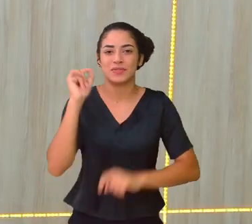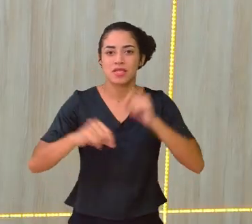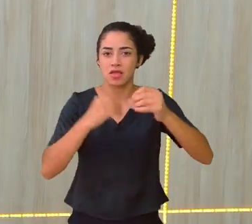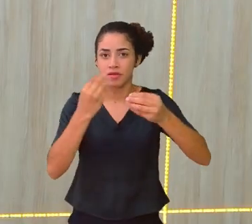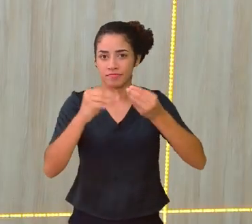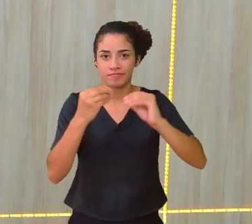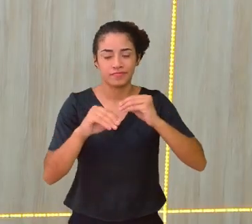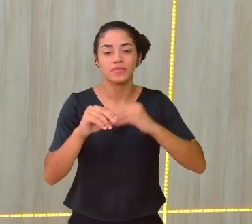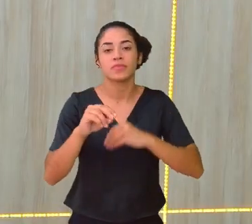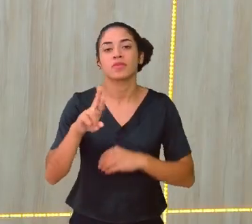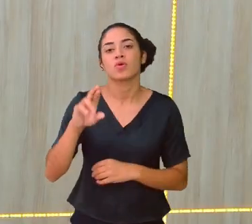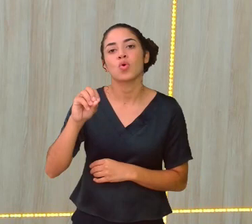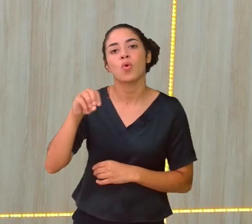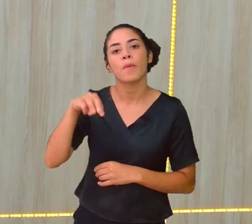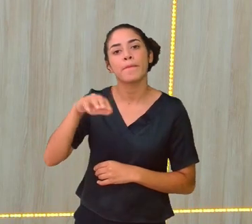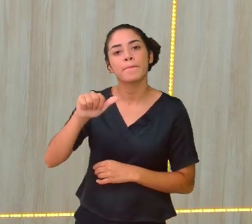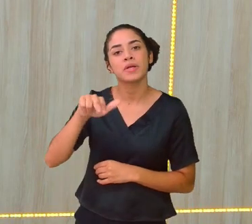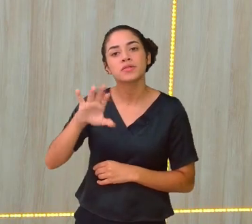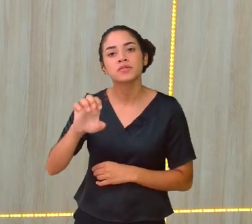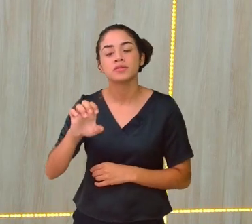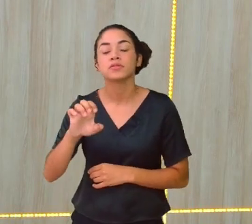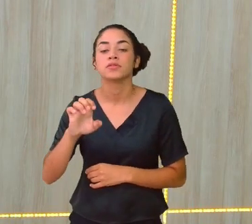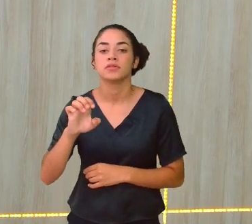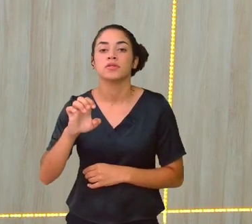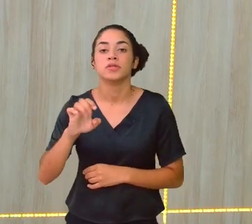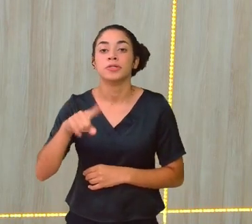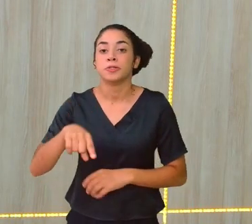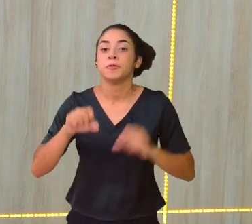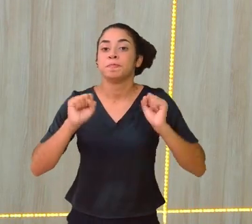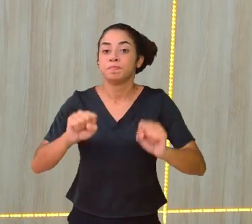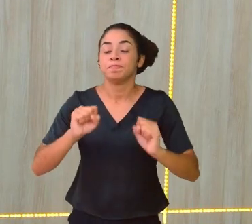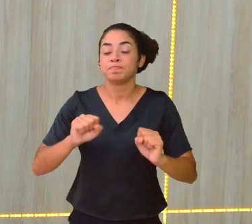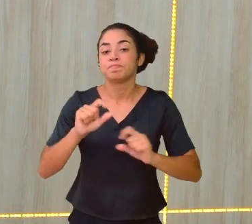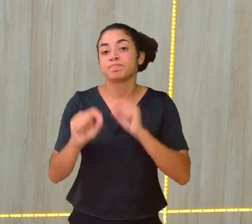romance, eu sempre trago o romance como exemplo, mas o romance, ele pode